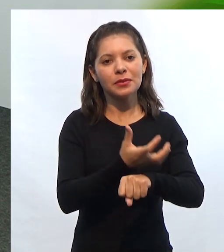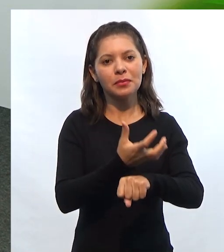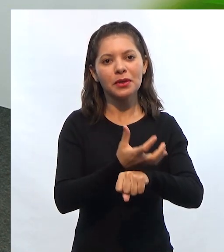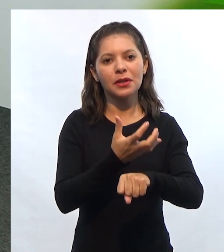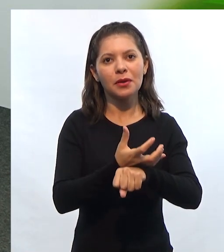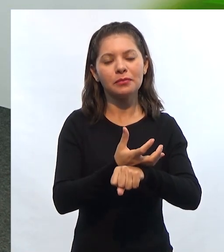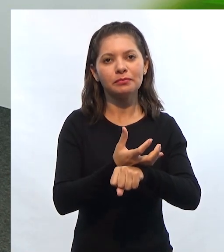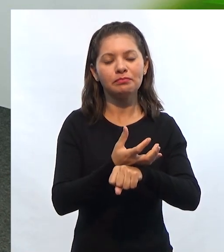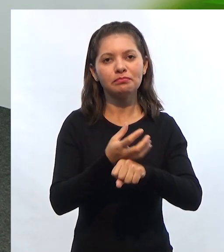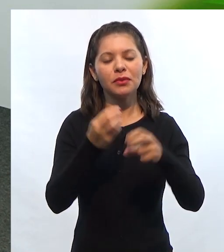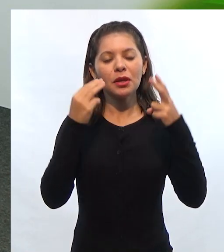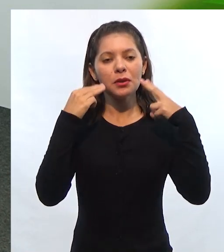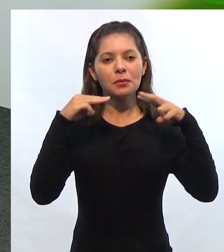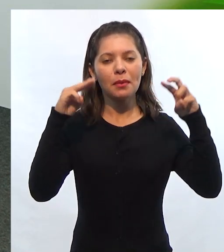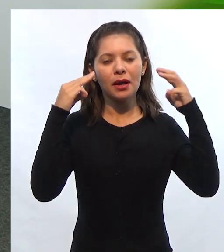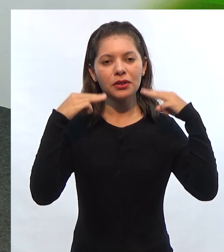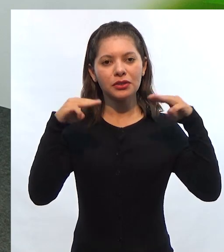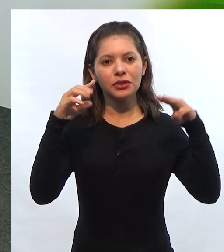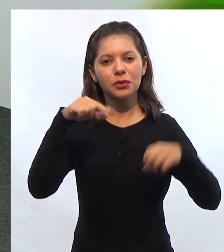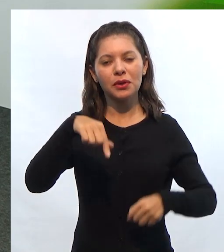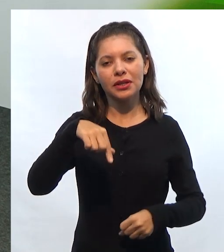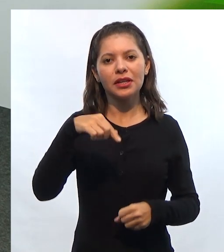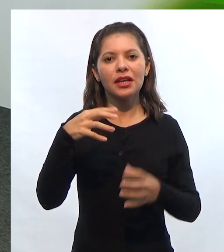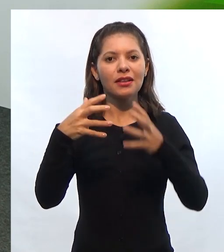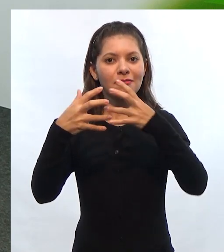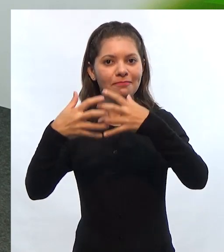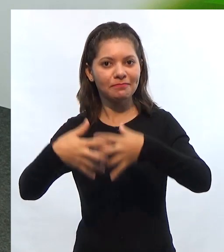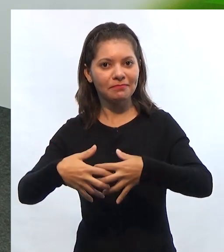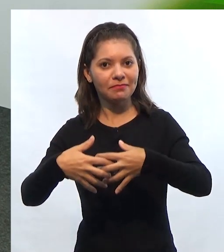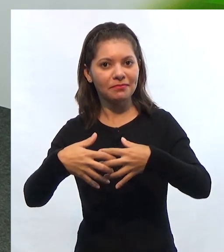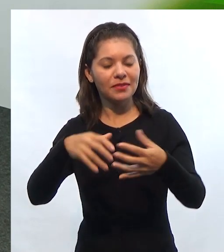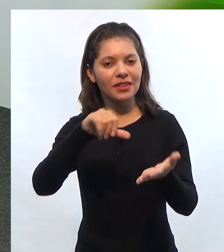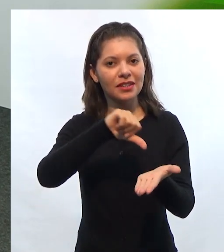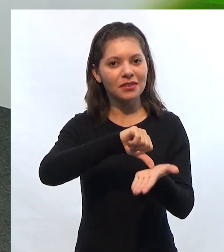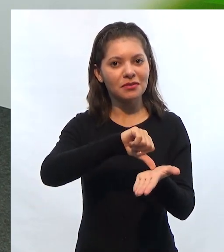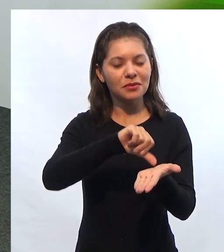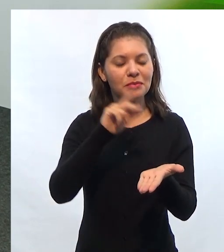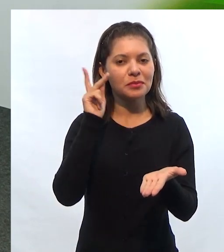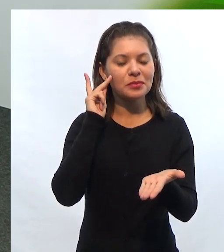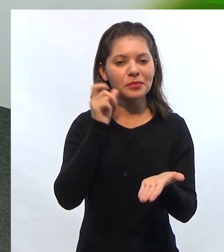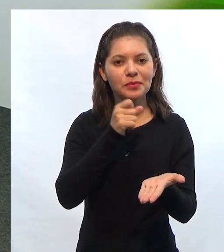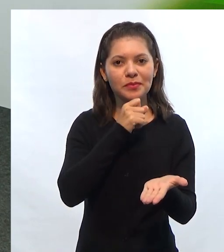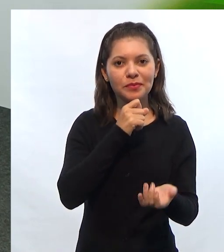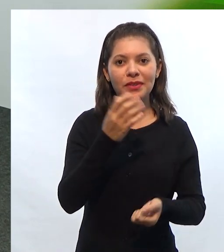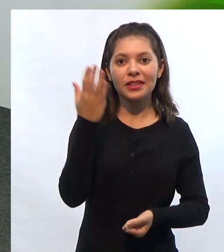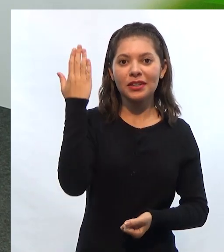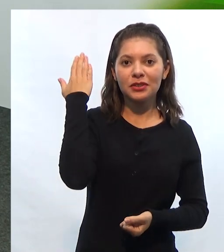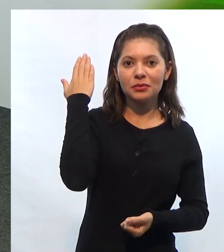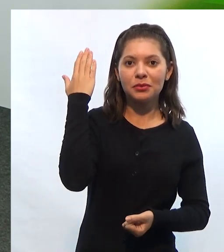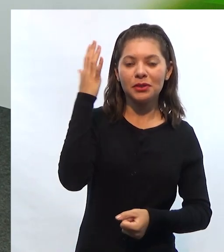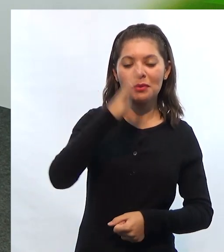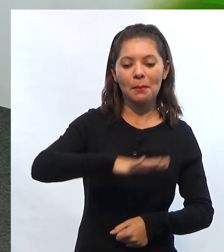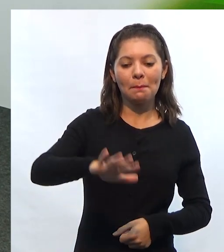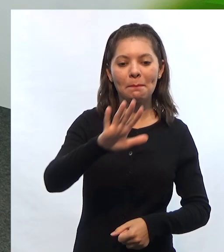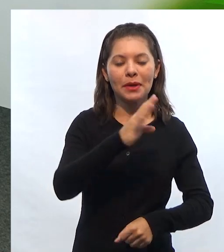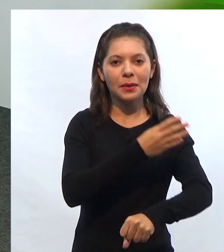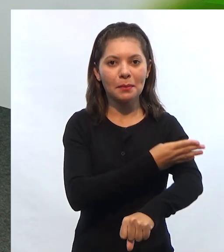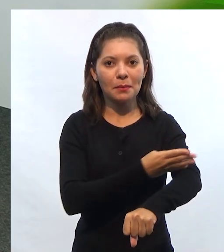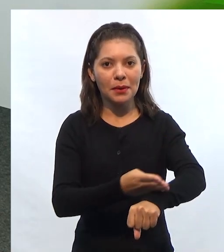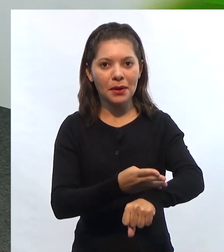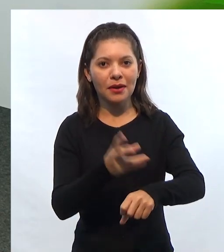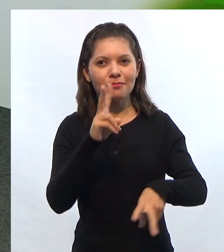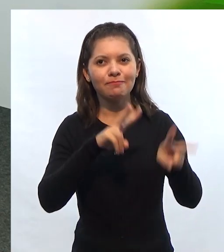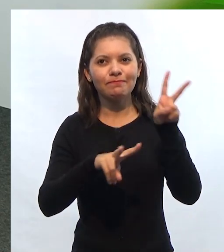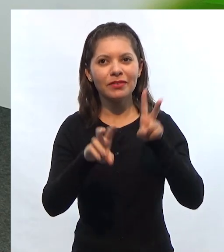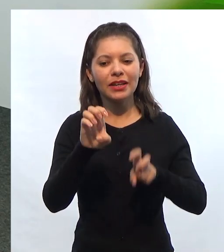no estúdio do IFRO Campus Zona Norte, onde atrás de mim a gente tem uma parede branca e podemos ler EAD